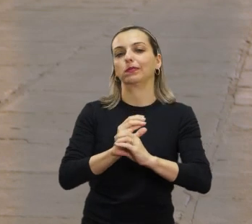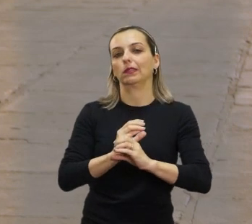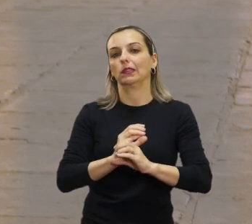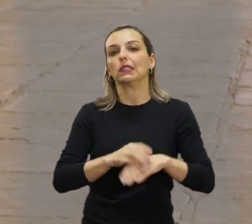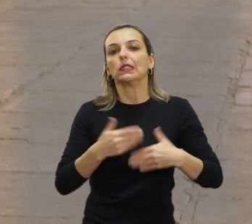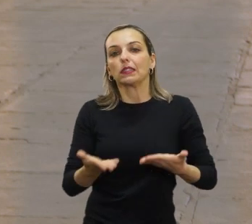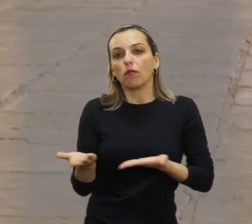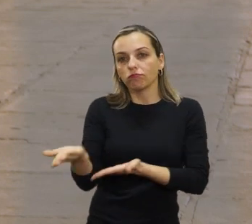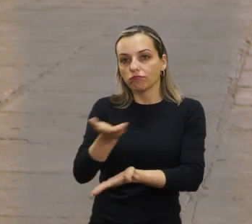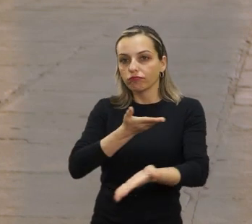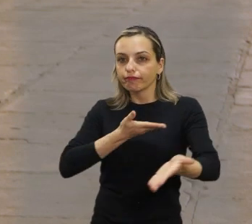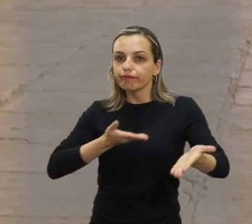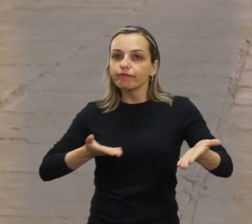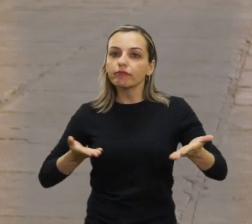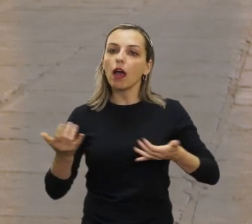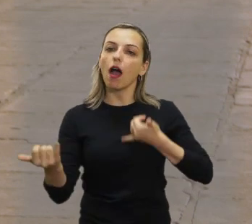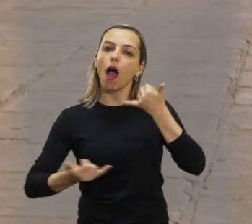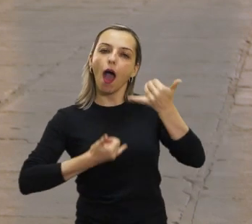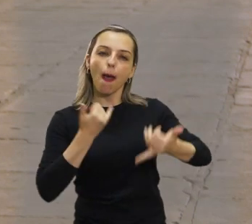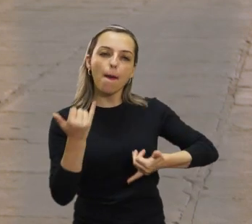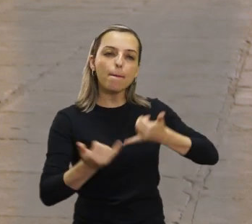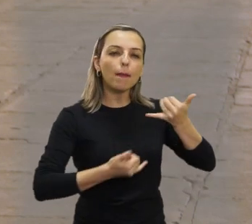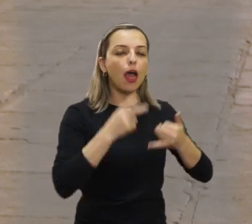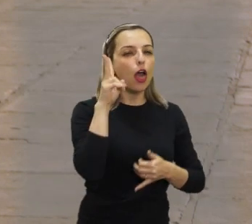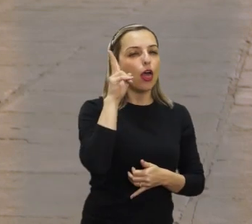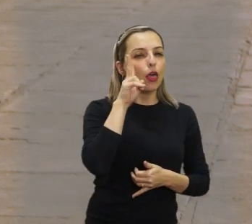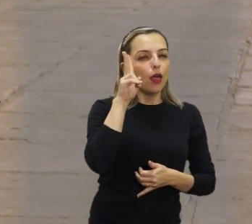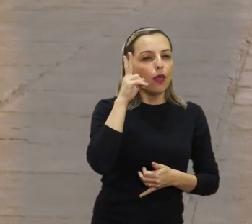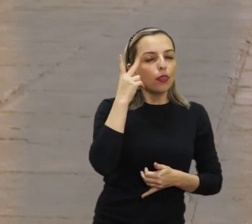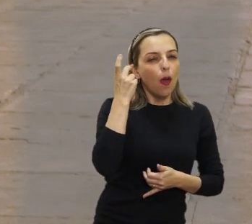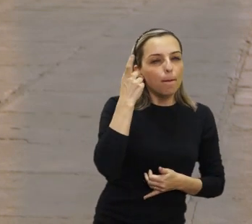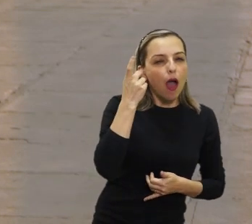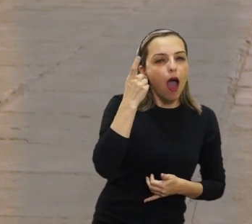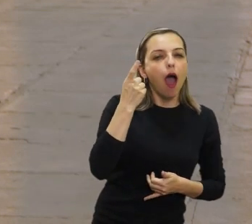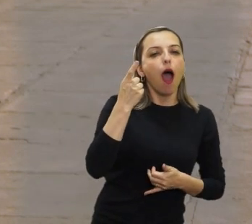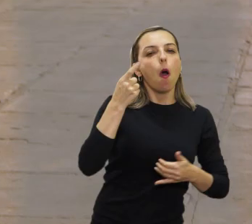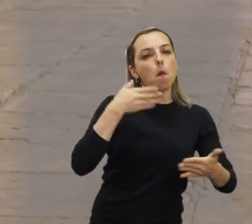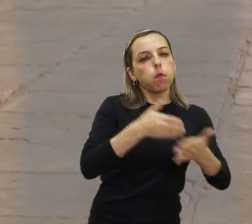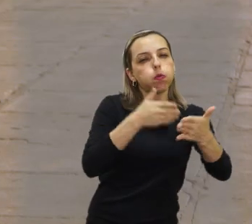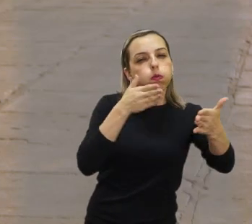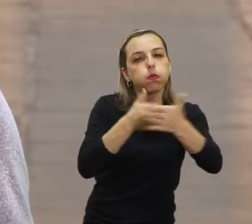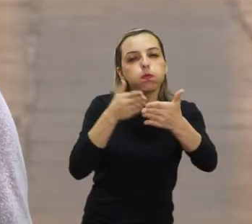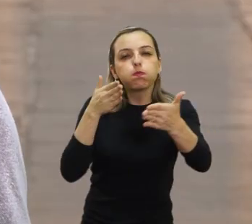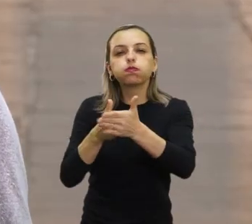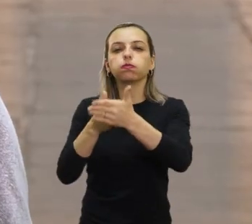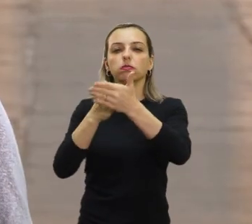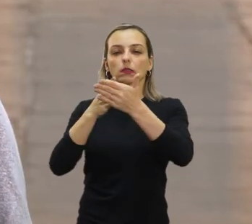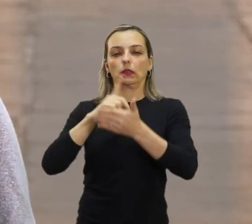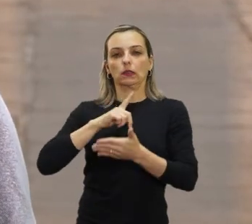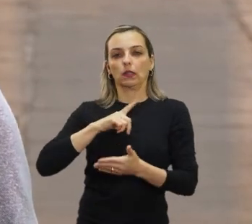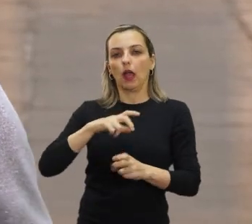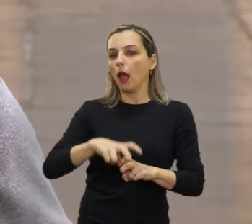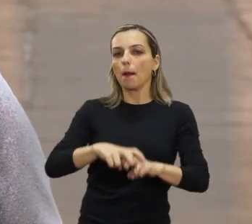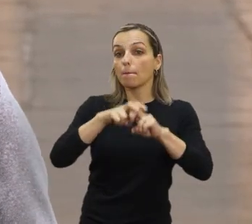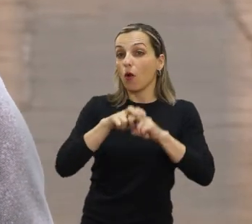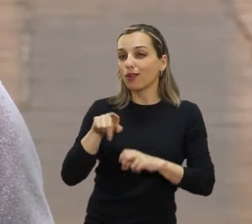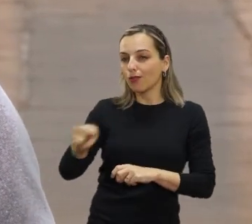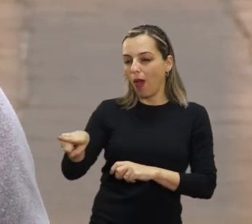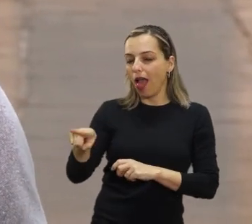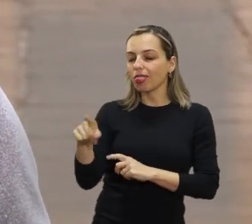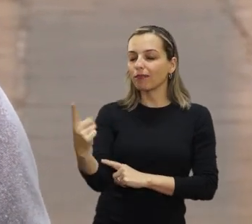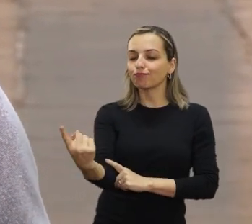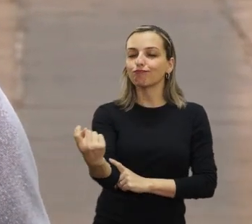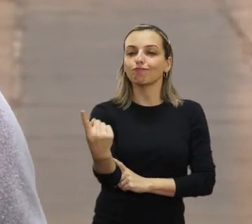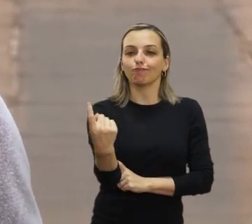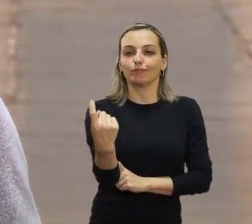na fala, né? Então, mesmo na interação, brincadeiras que são brincadeiras mais comuns,